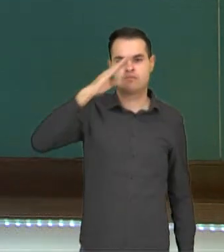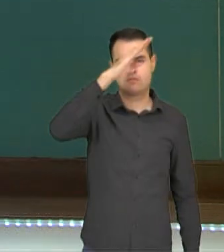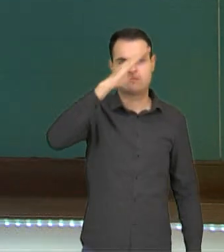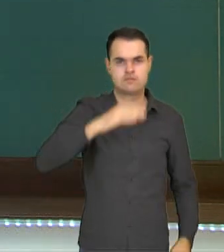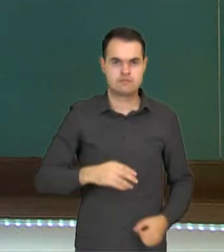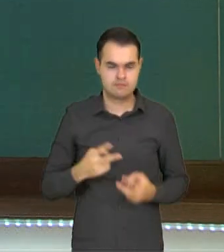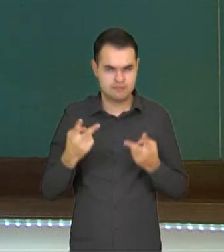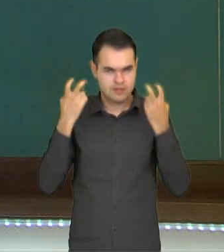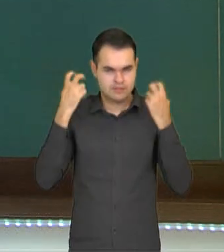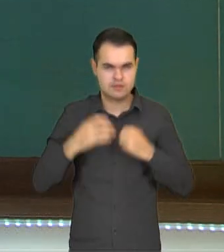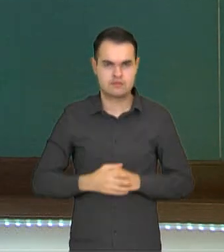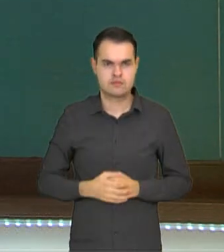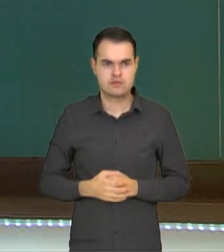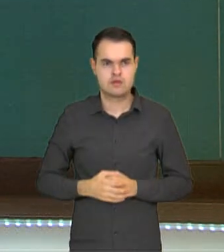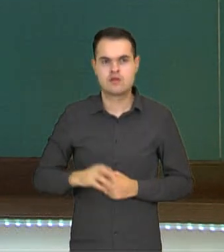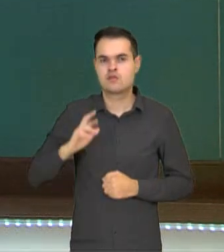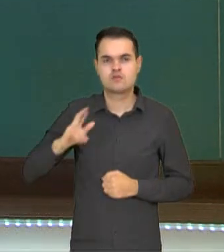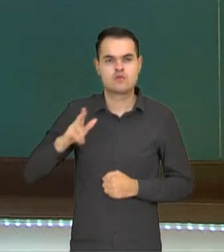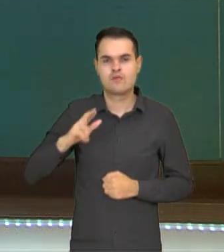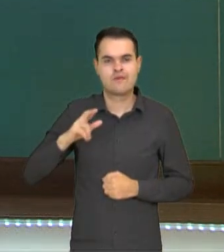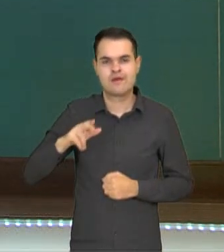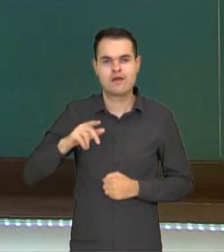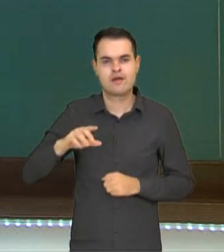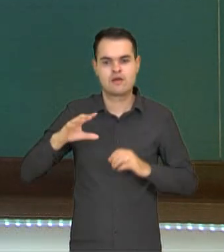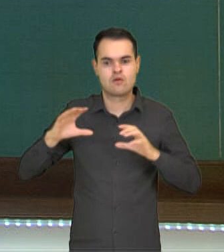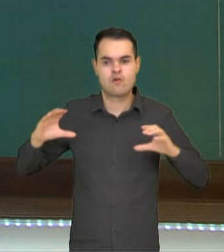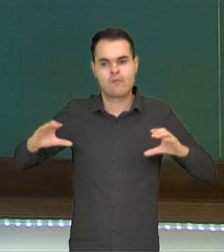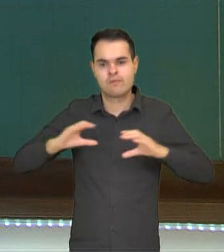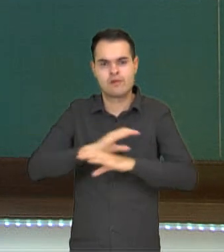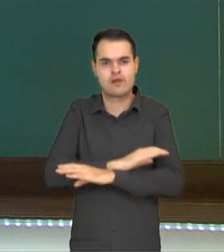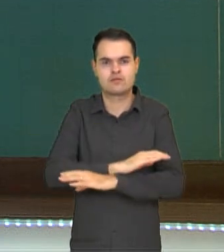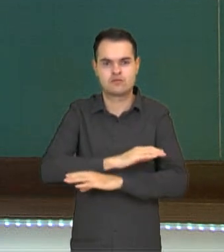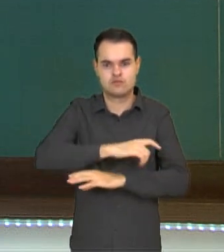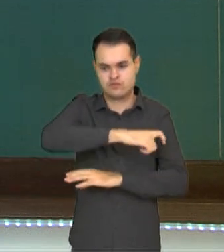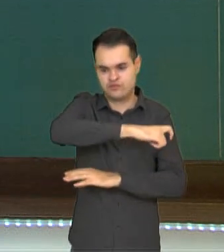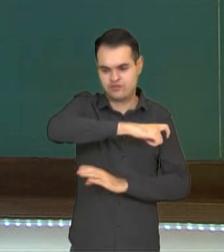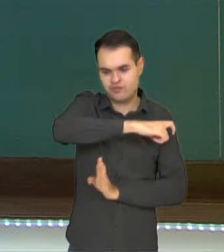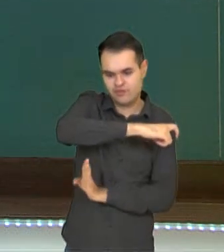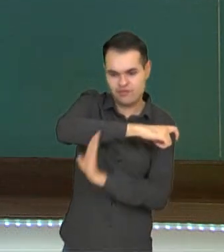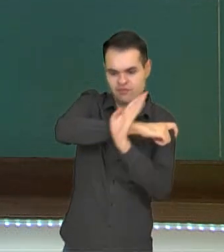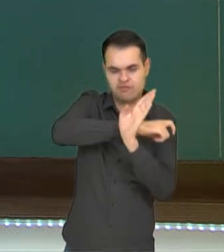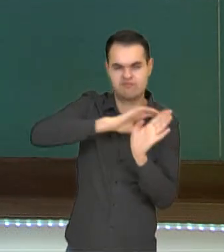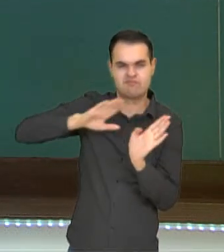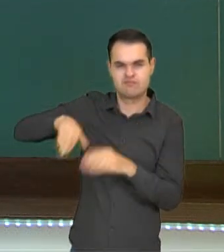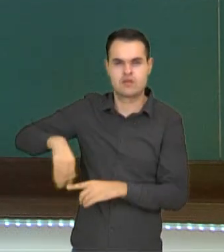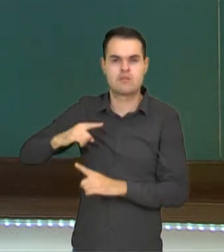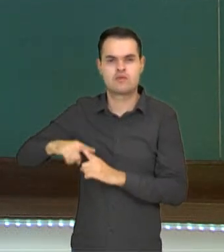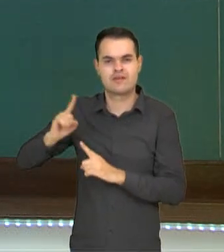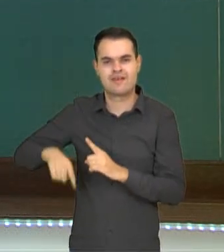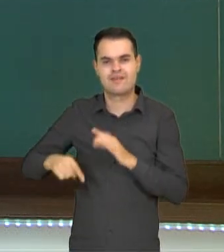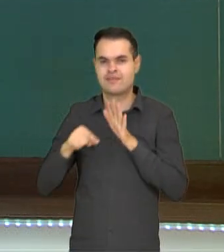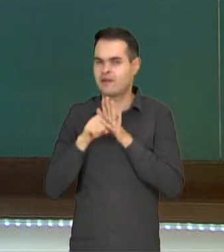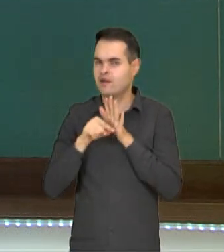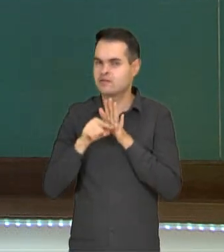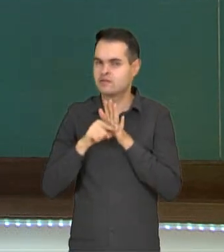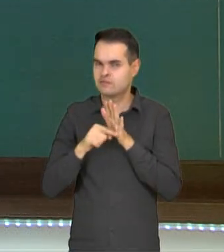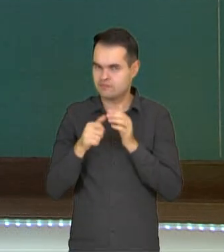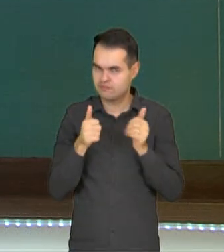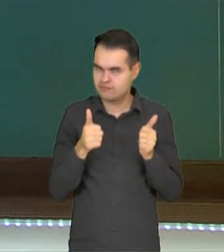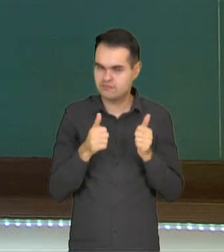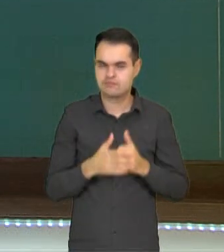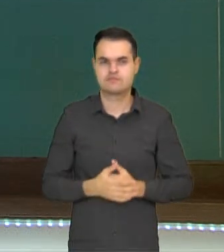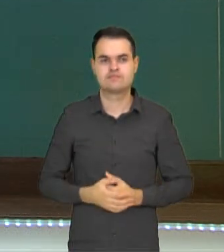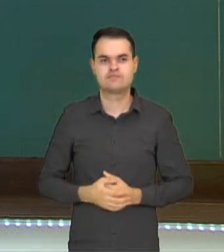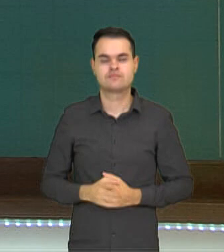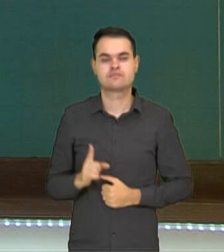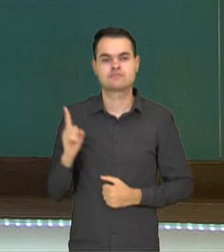não colocou onde ele corta lá no eixo X, porque nós acabamos desconsiderando, porque deu um valor lá negativo? Isso mesmo.